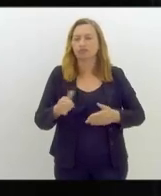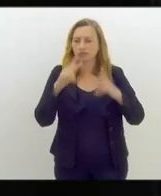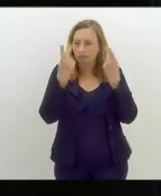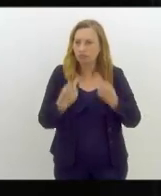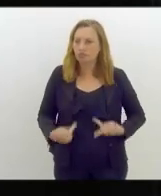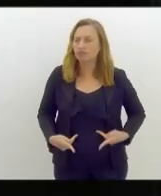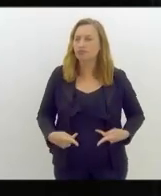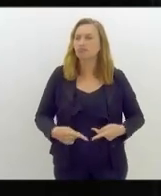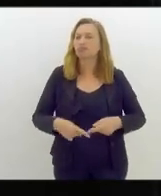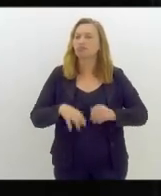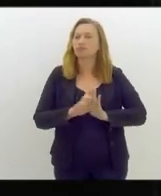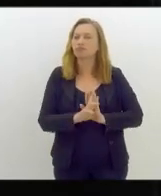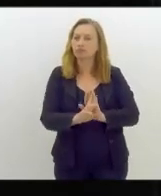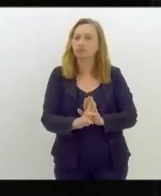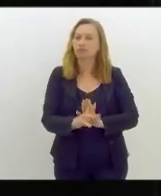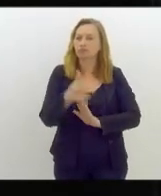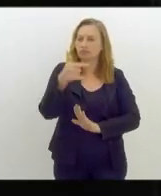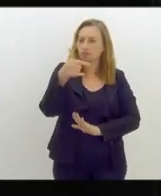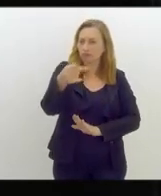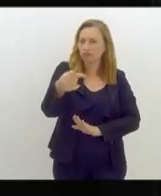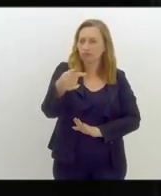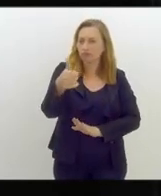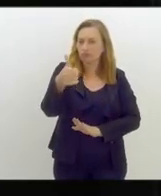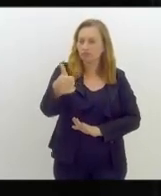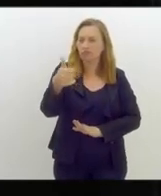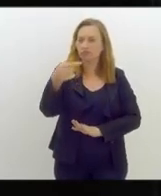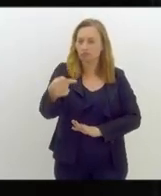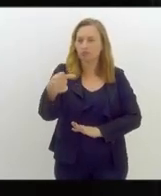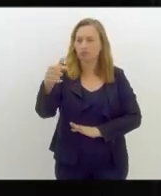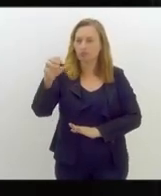que representa os